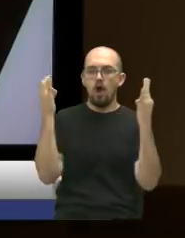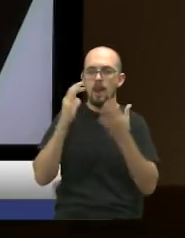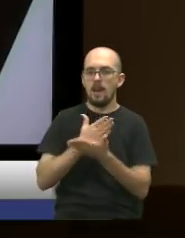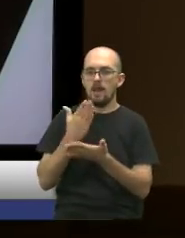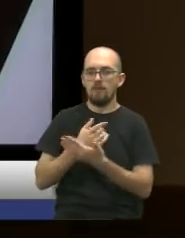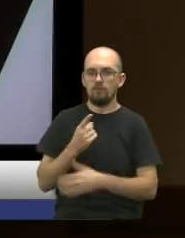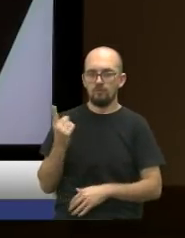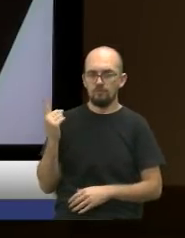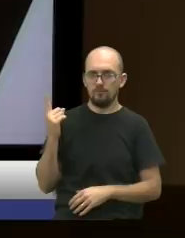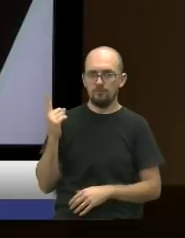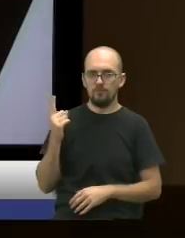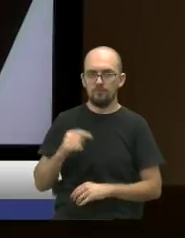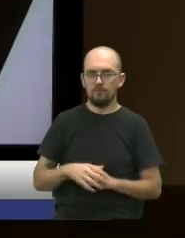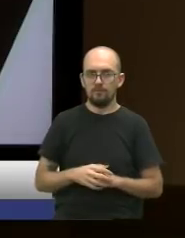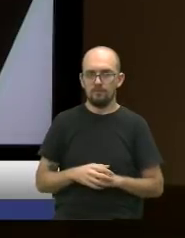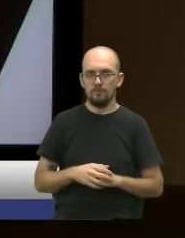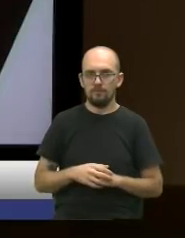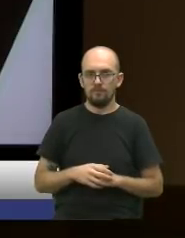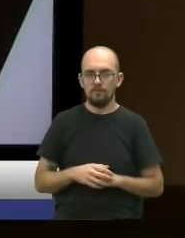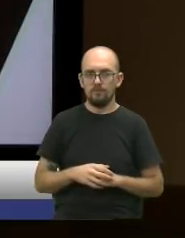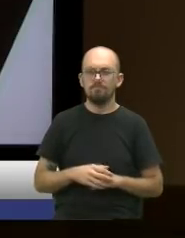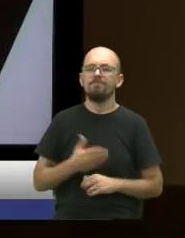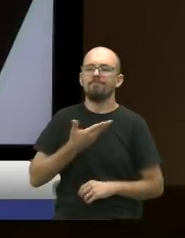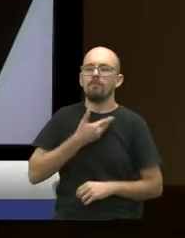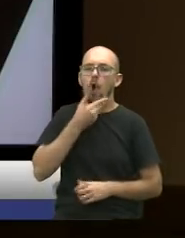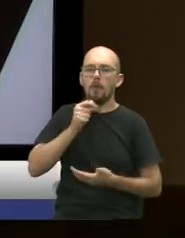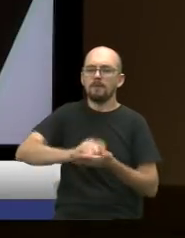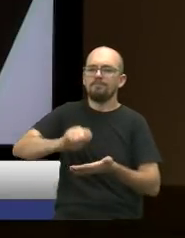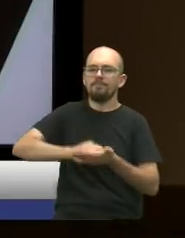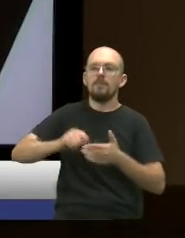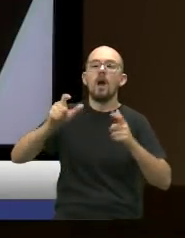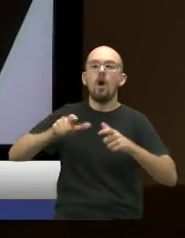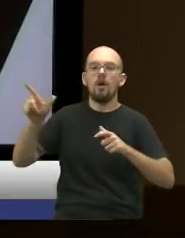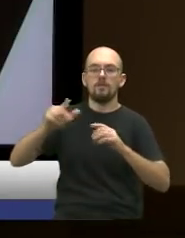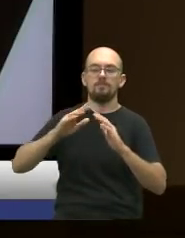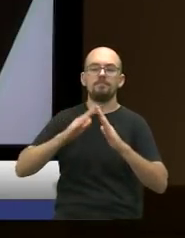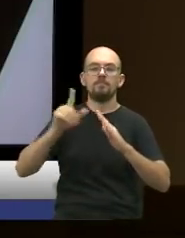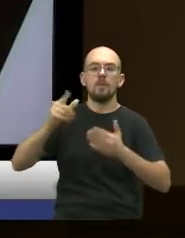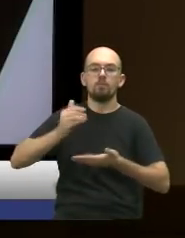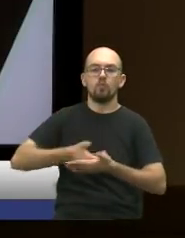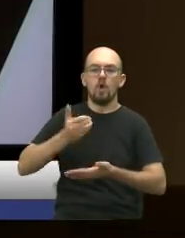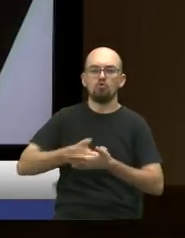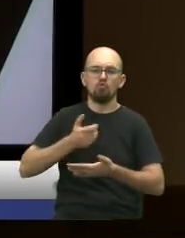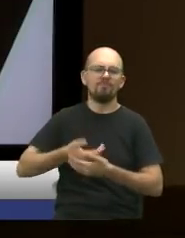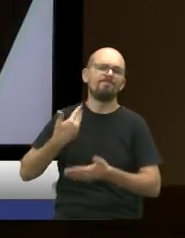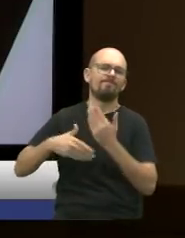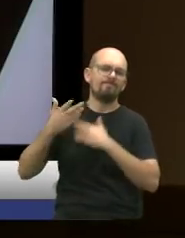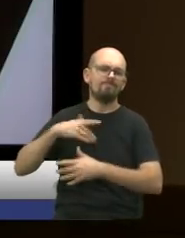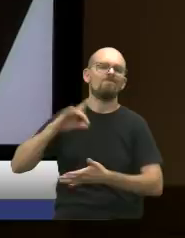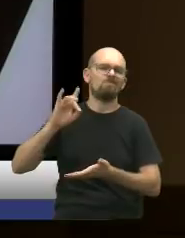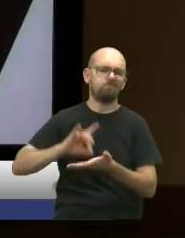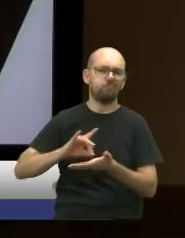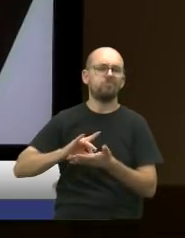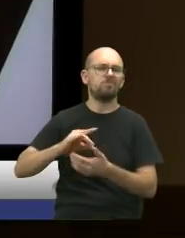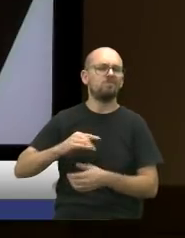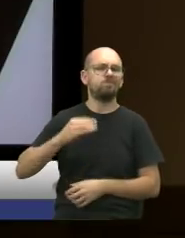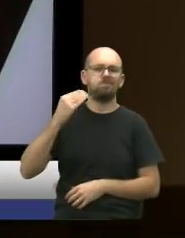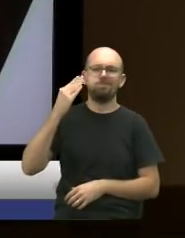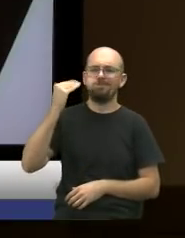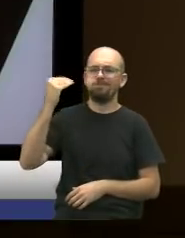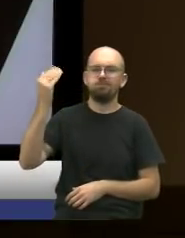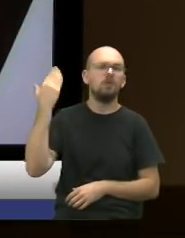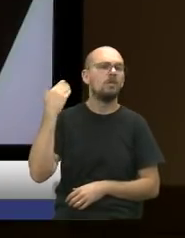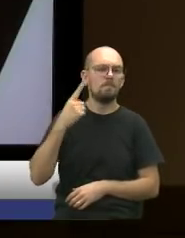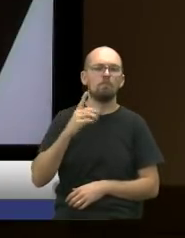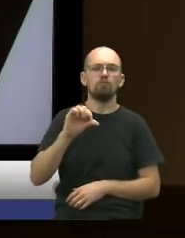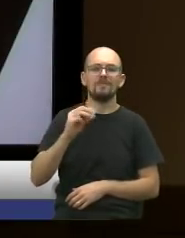de Hernani Donato, grande amigo de Botucatu. Hernani Donato, o maior mestre de 32 que já tivemos. Um livro que o